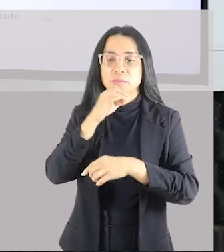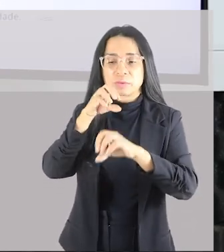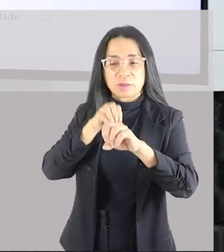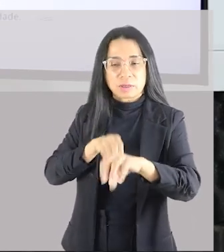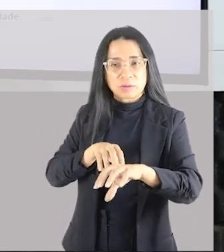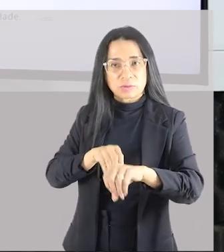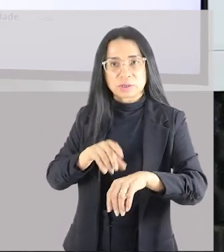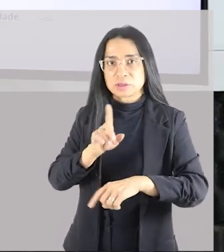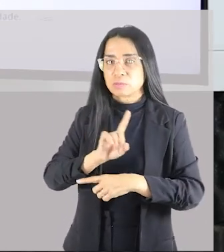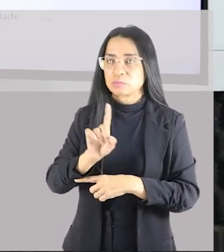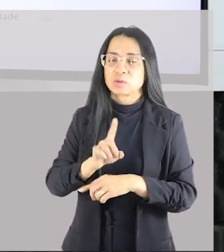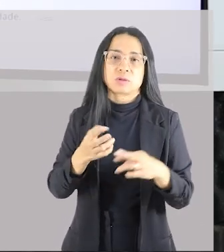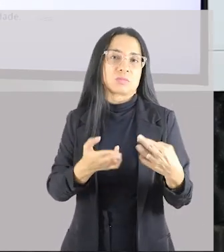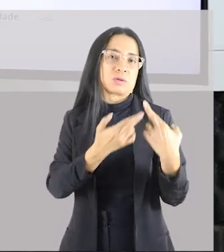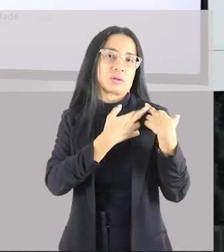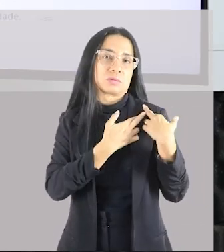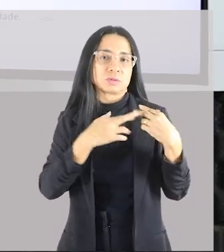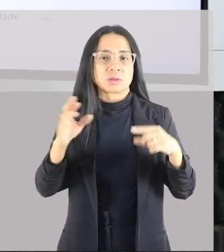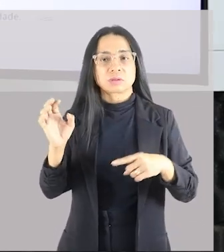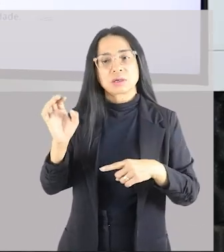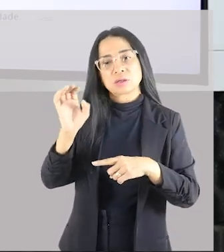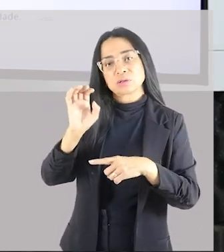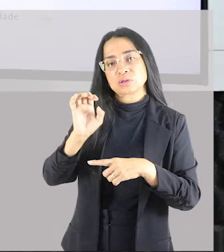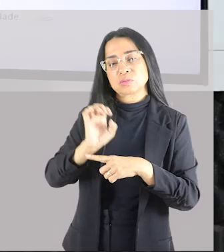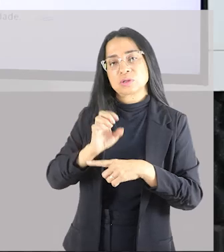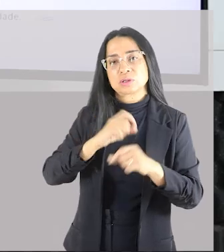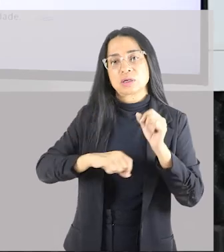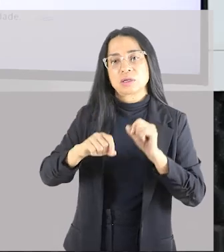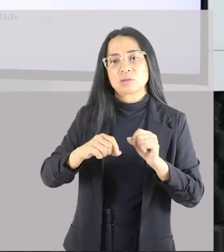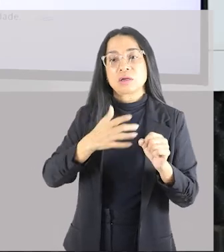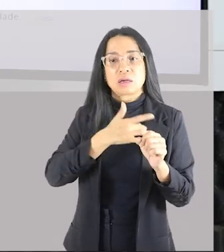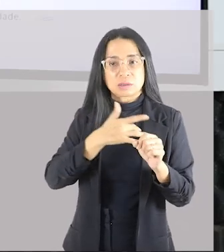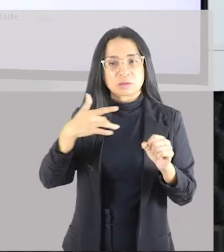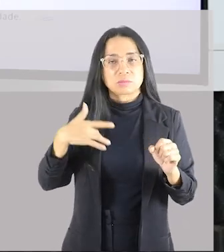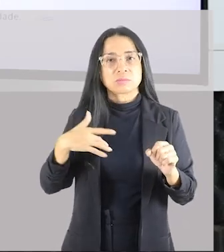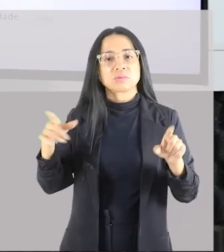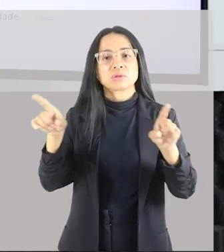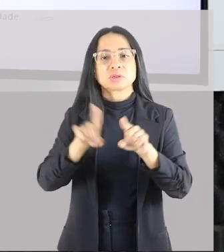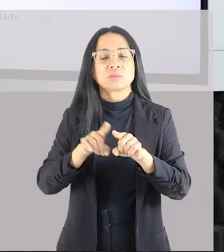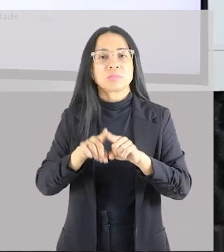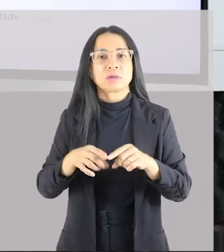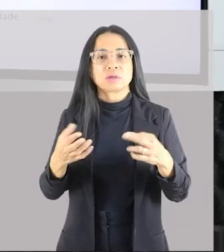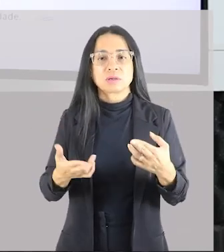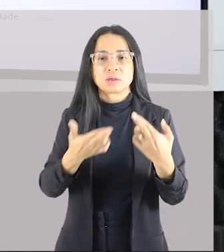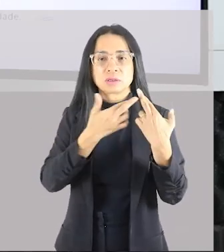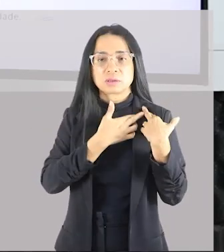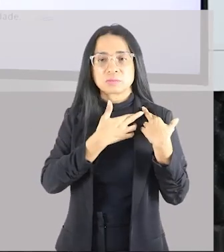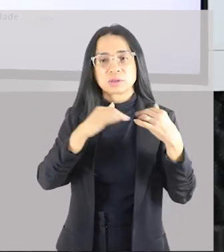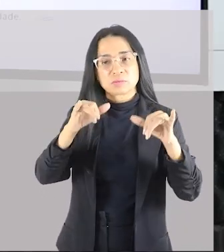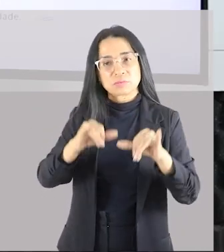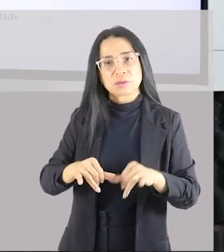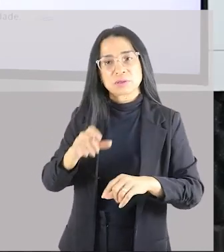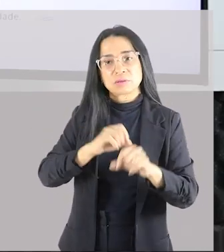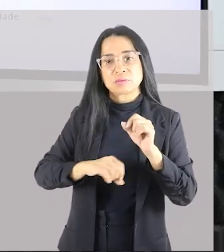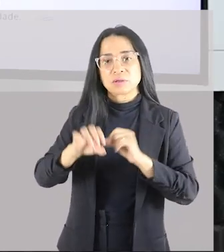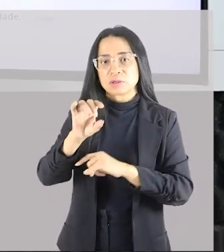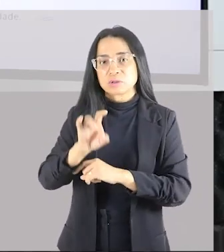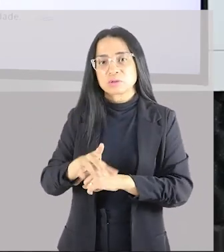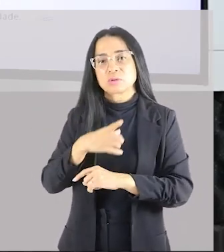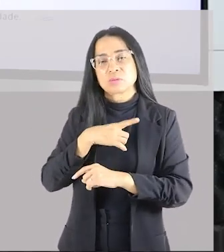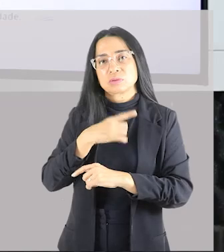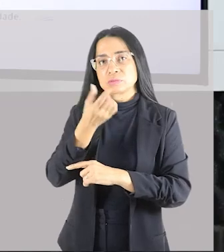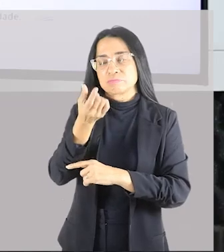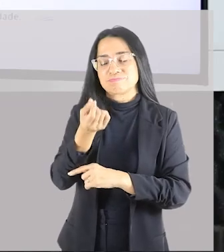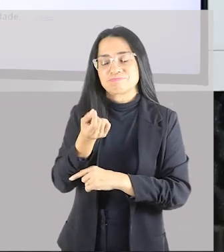ela não era uma responsabilidade do Estado. A saúde também, por sua vez, ela ficava a cargo apenas de quem tinha